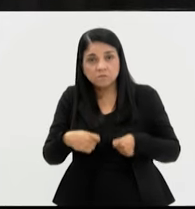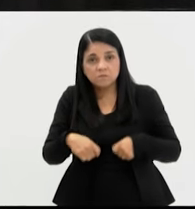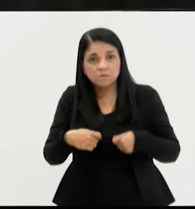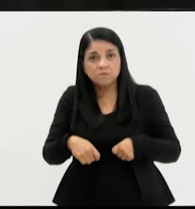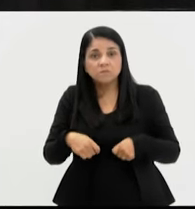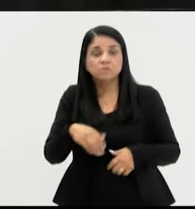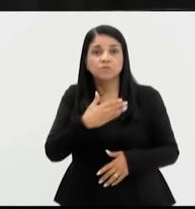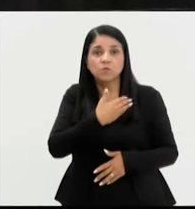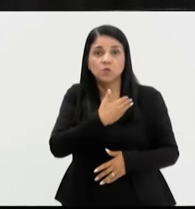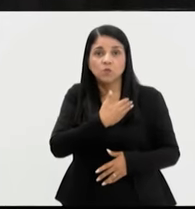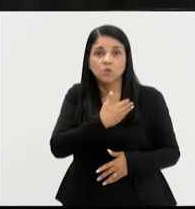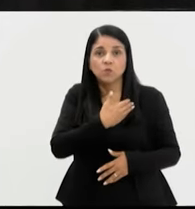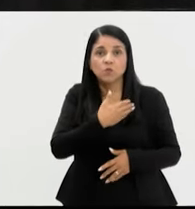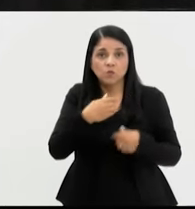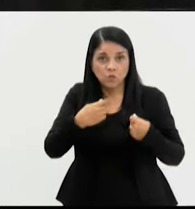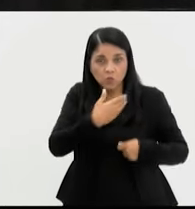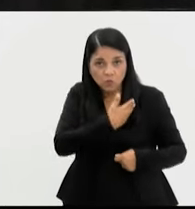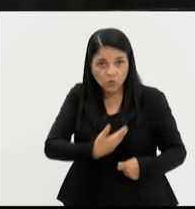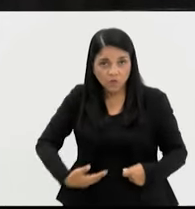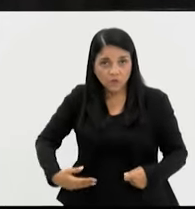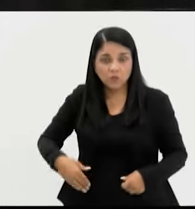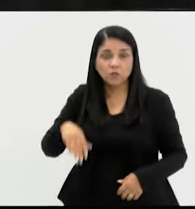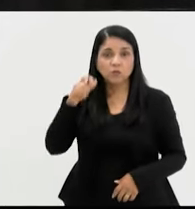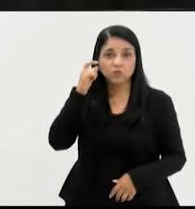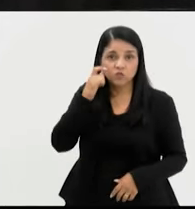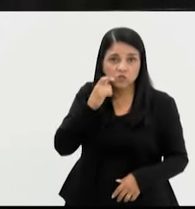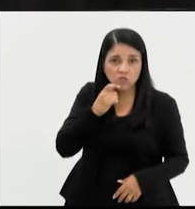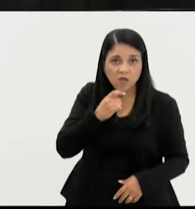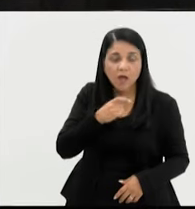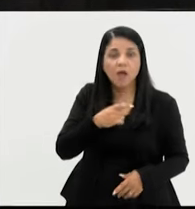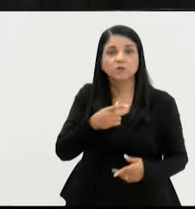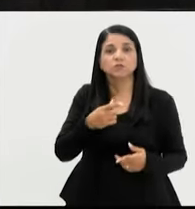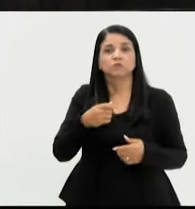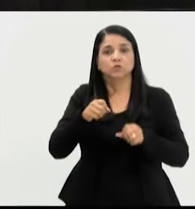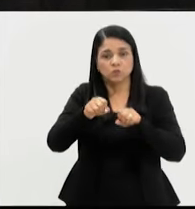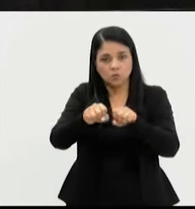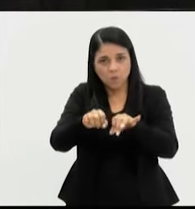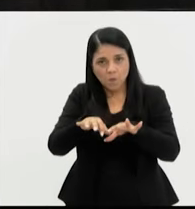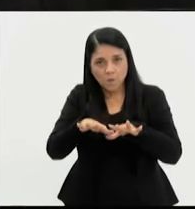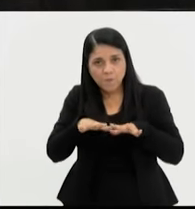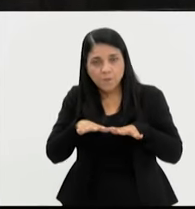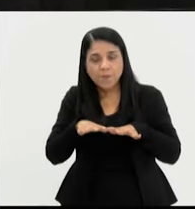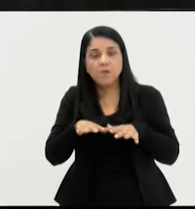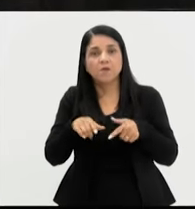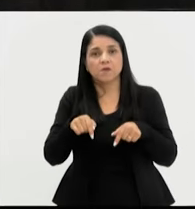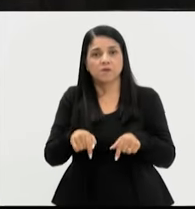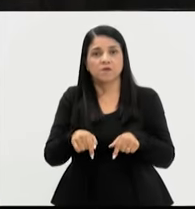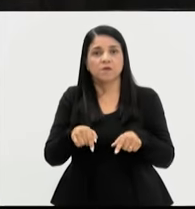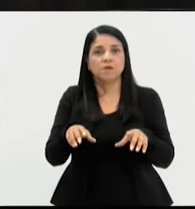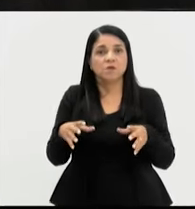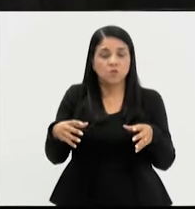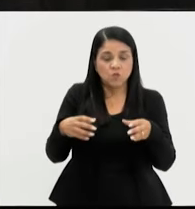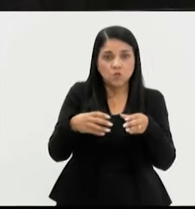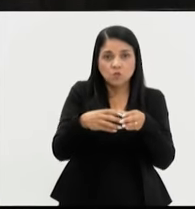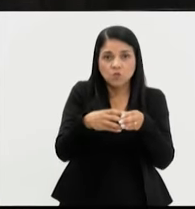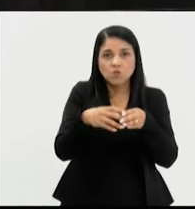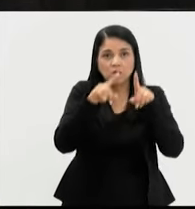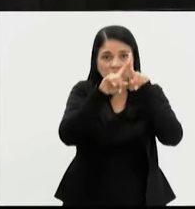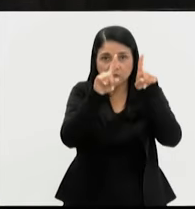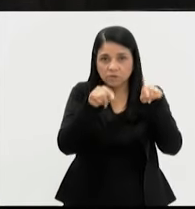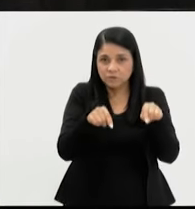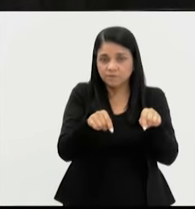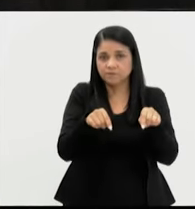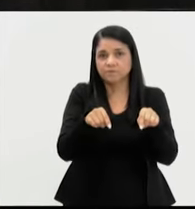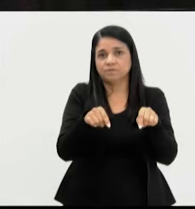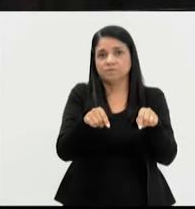pelo Gover empurrados pelo governador do estado pelo Parlamento Fluminense e pelo conjunto do funcionalismo